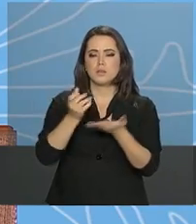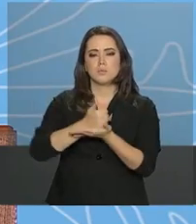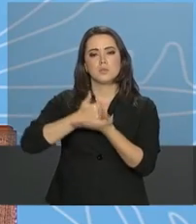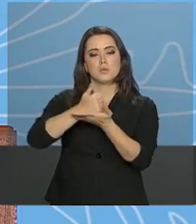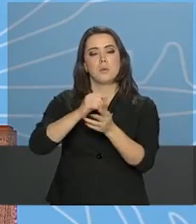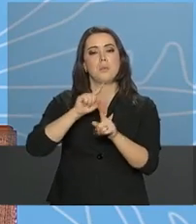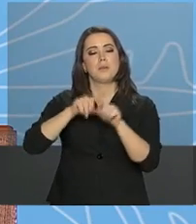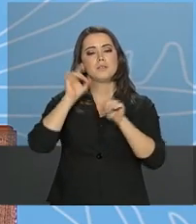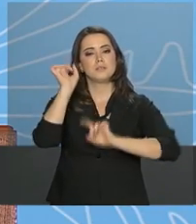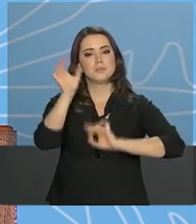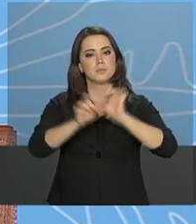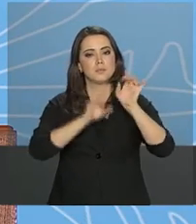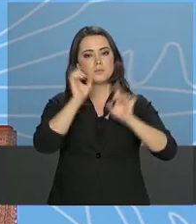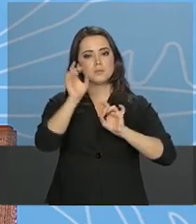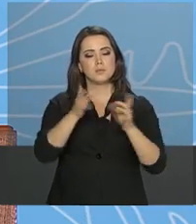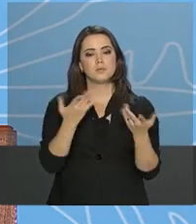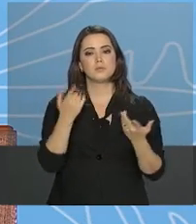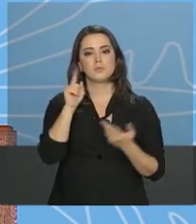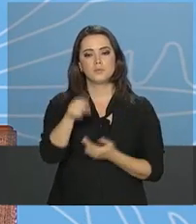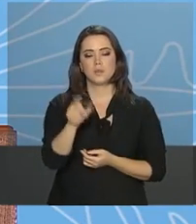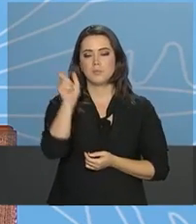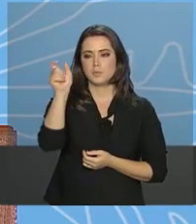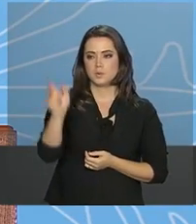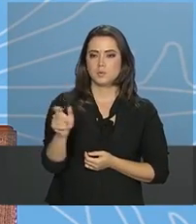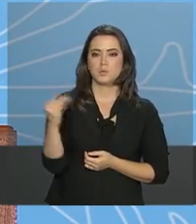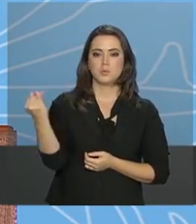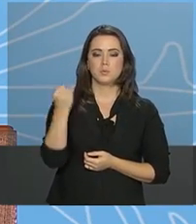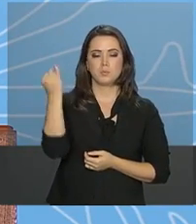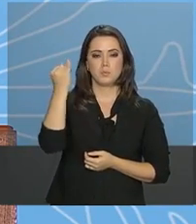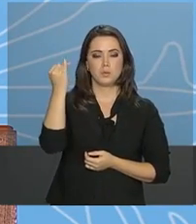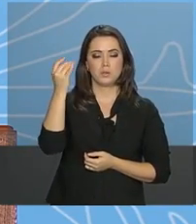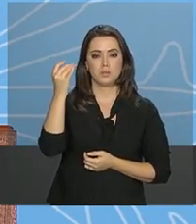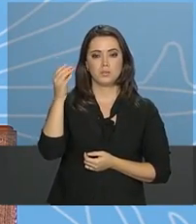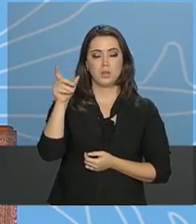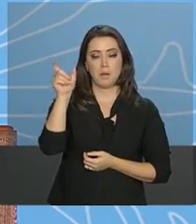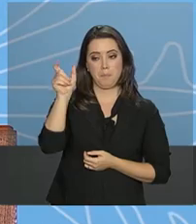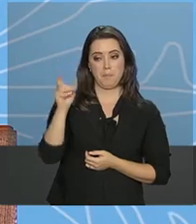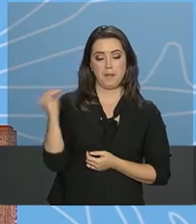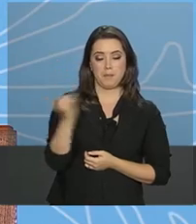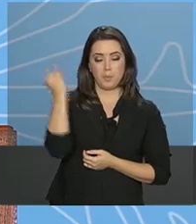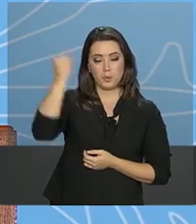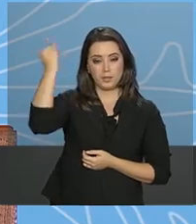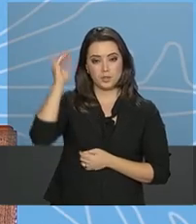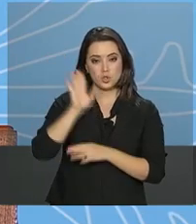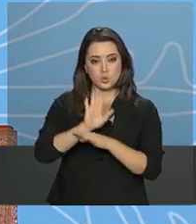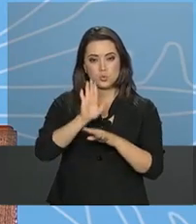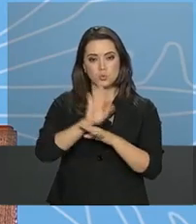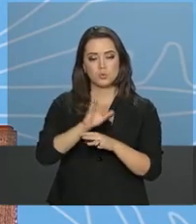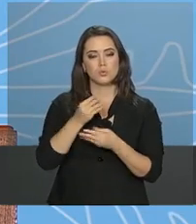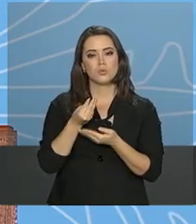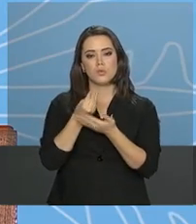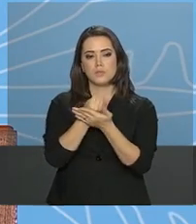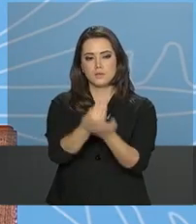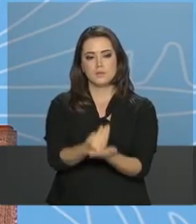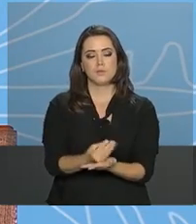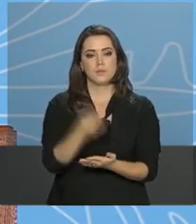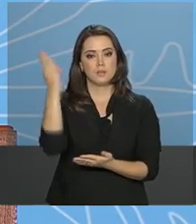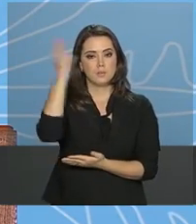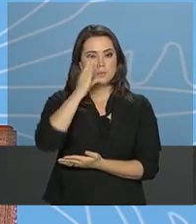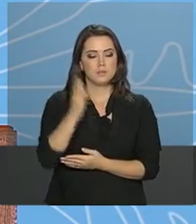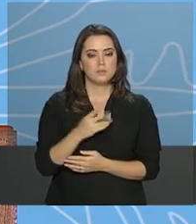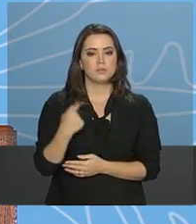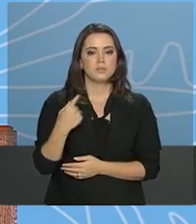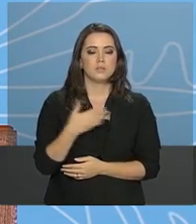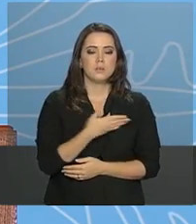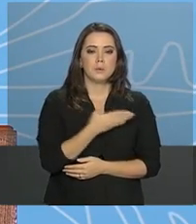mas especialmente a inestimável colaboração que prestam ao país. Portanto,